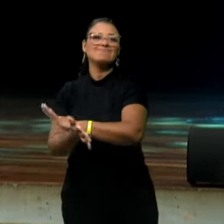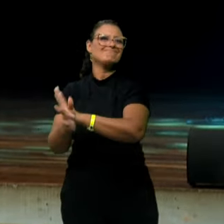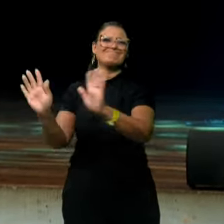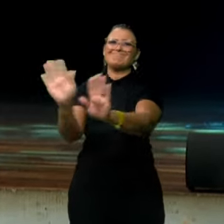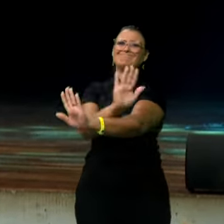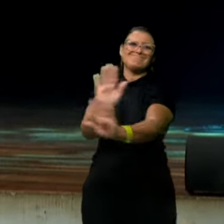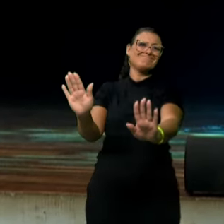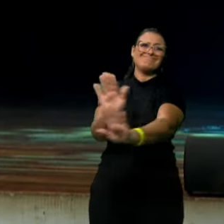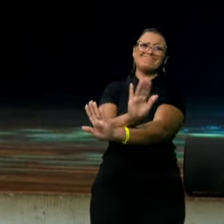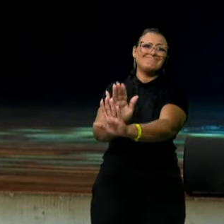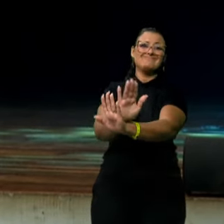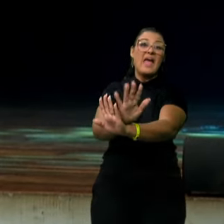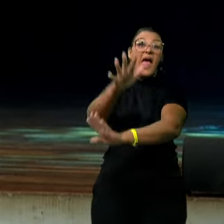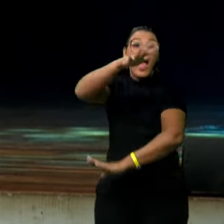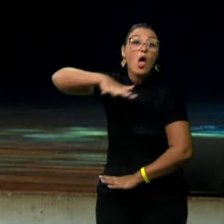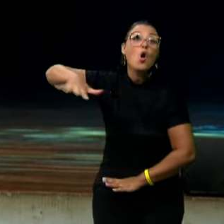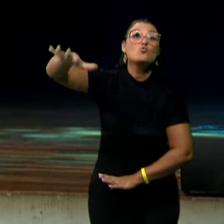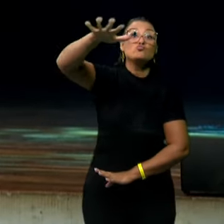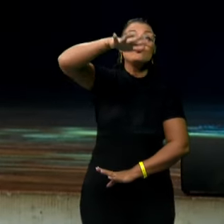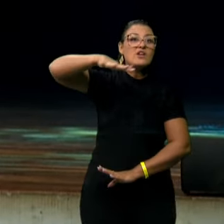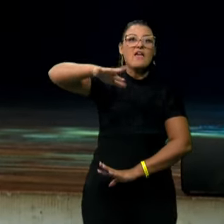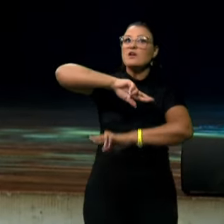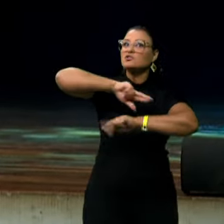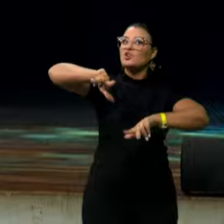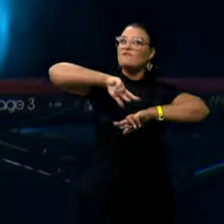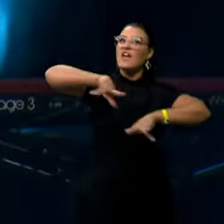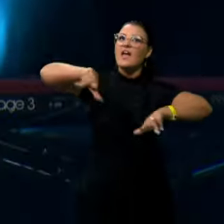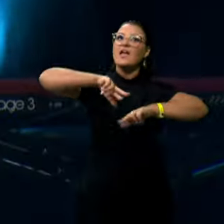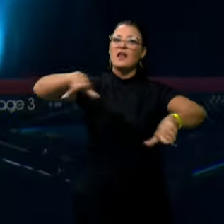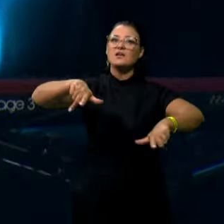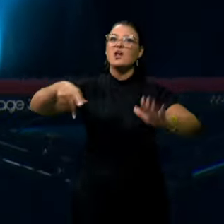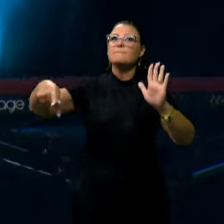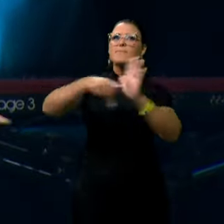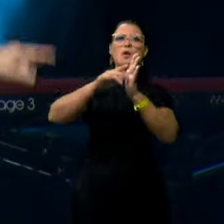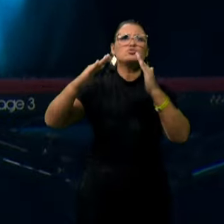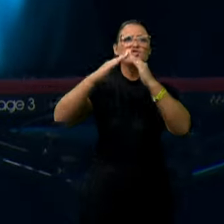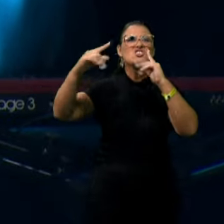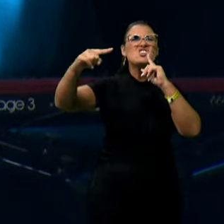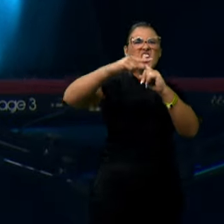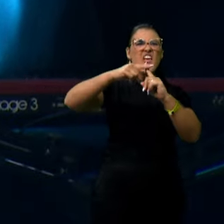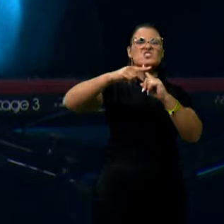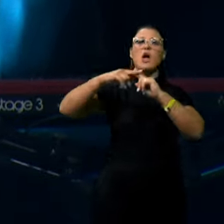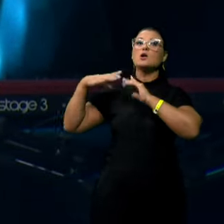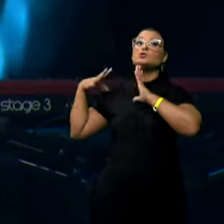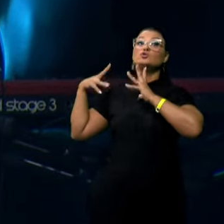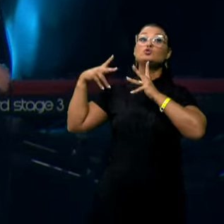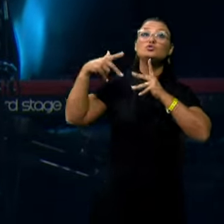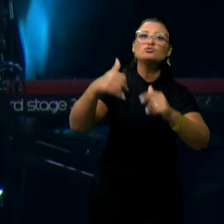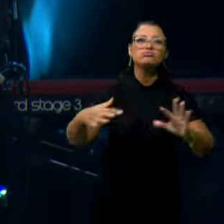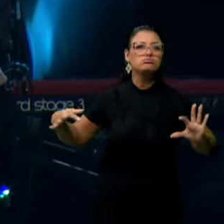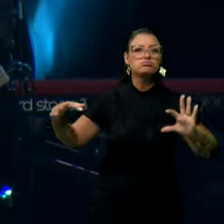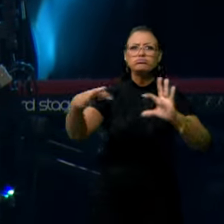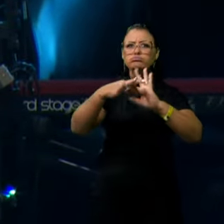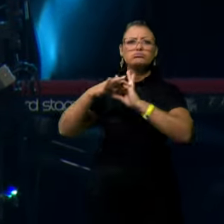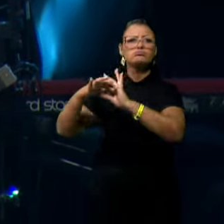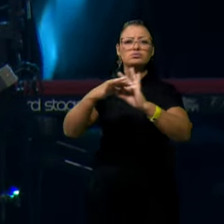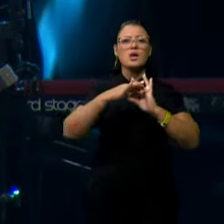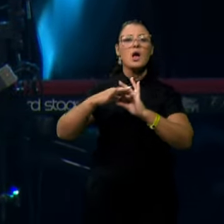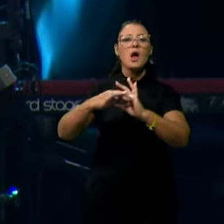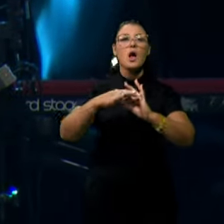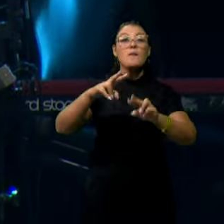para niver de pessoa é um nível de ministério por isso Deus levanta apóstolo que sou um Apóstolo sou um homem surgiram